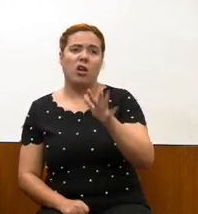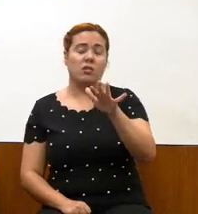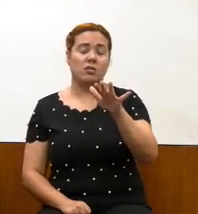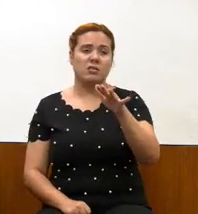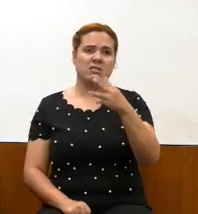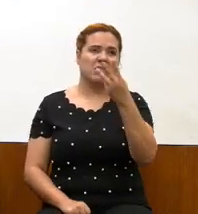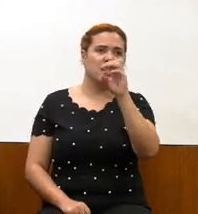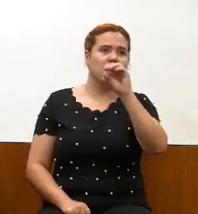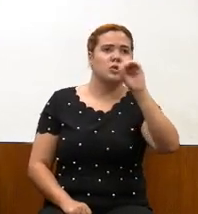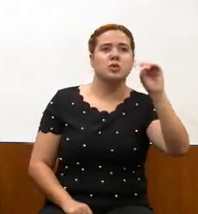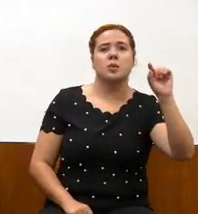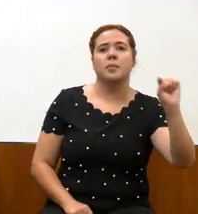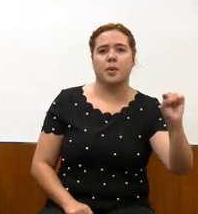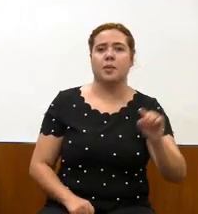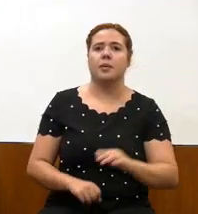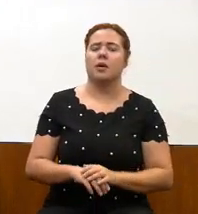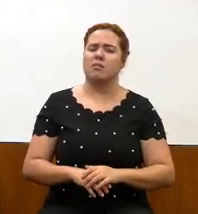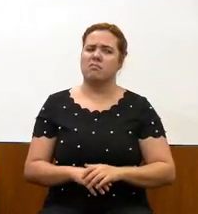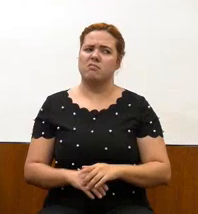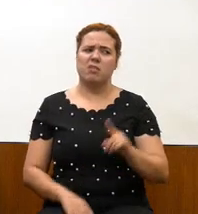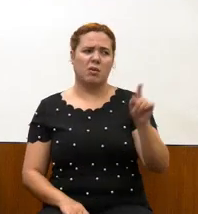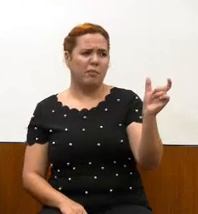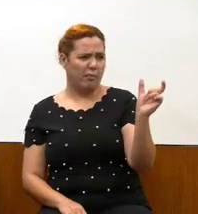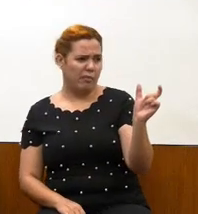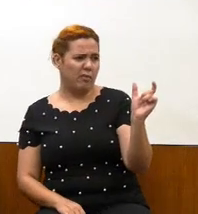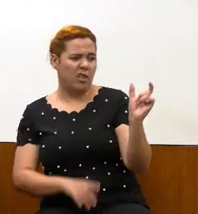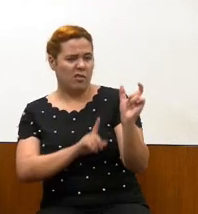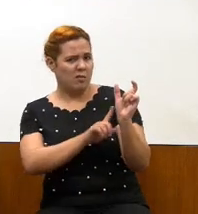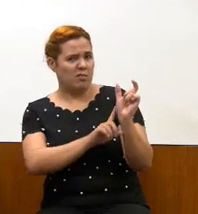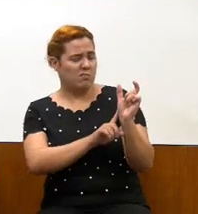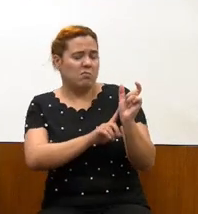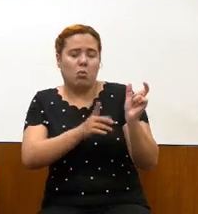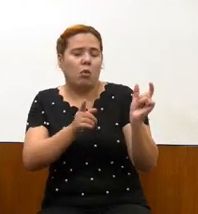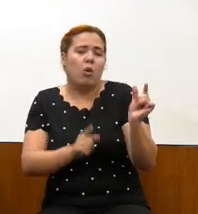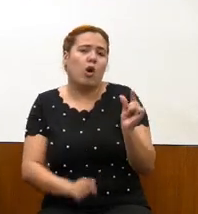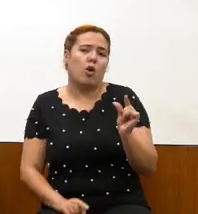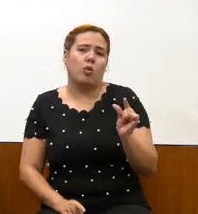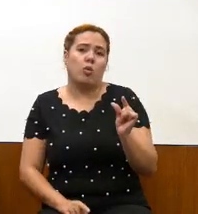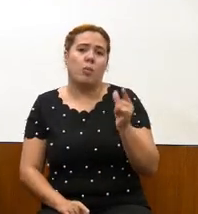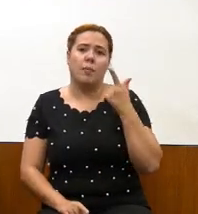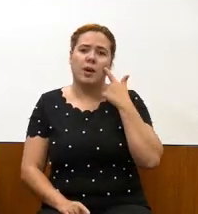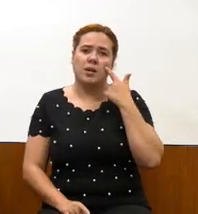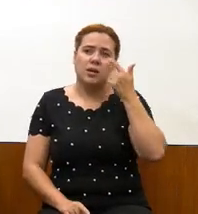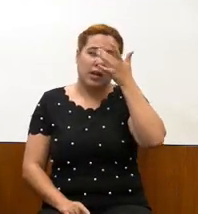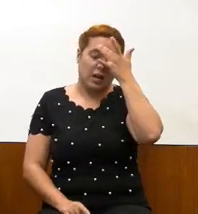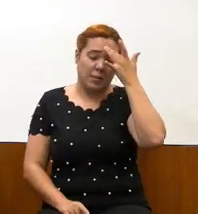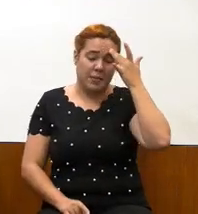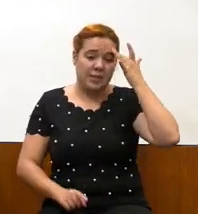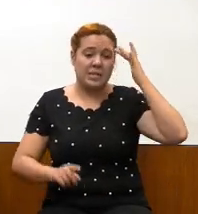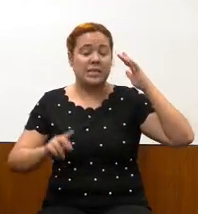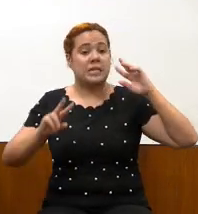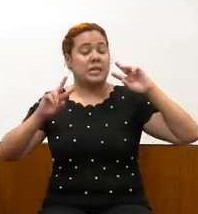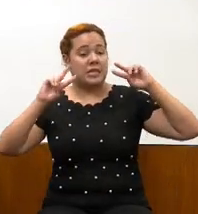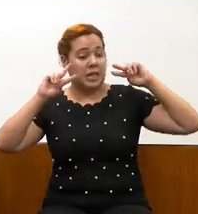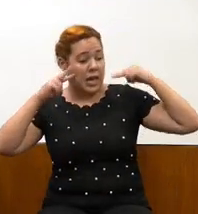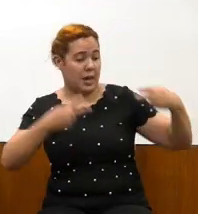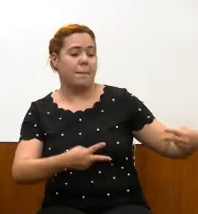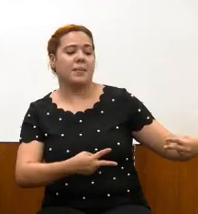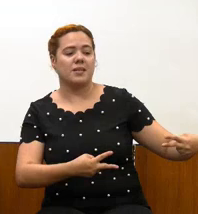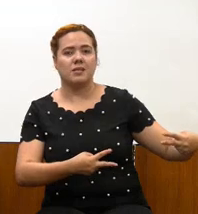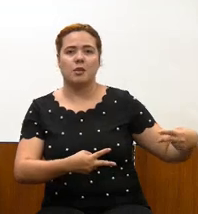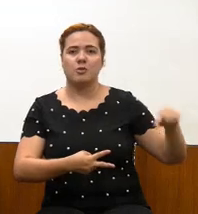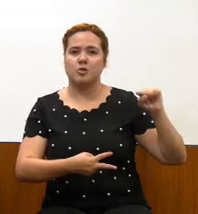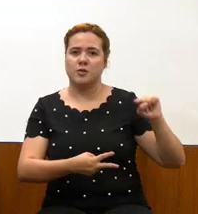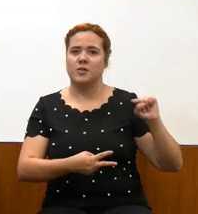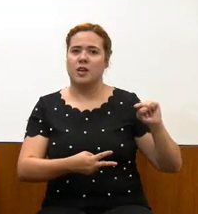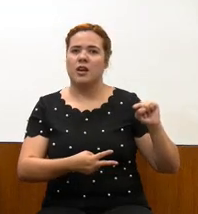2 milhões e 300 mil, é claro que esse número é bem pequeno. Mas quando a gente vai falar da representatividade das pessoas com síndrome de Down, que são 5.800